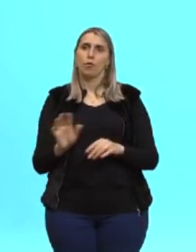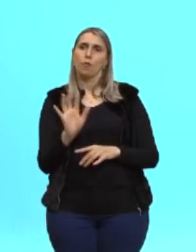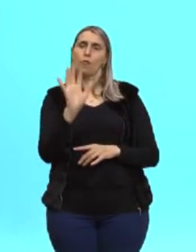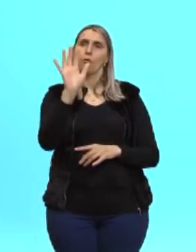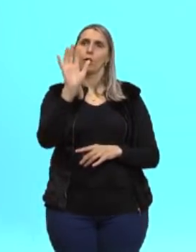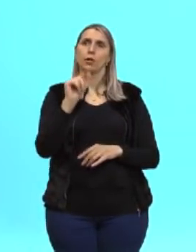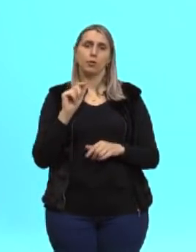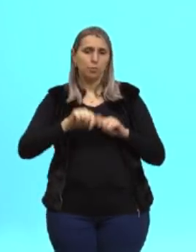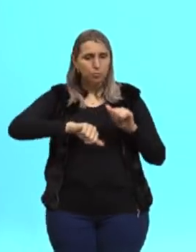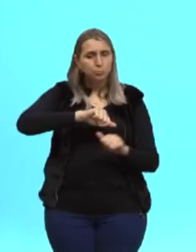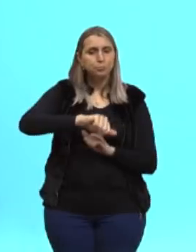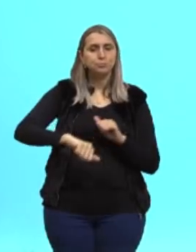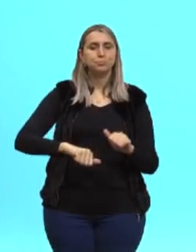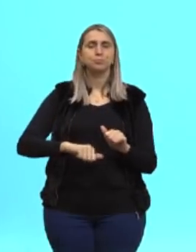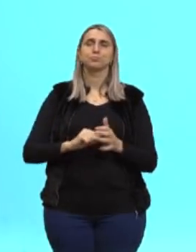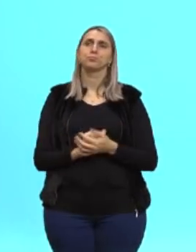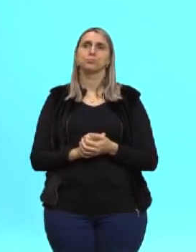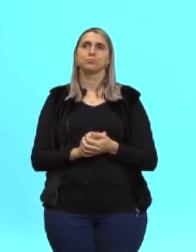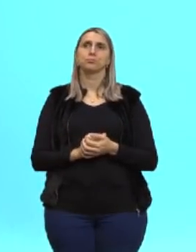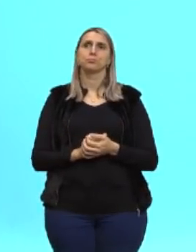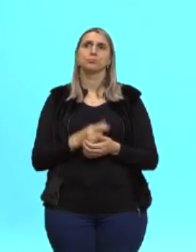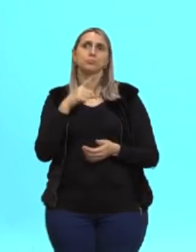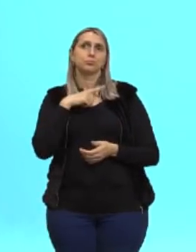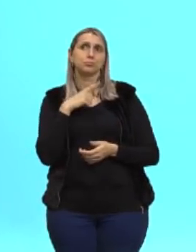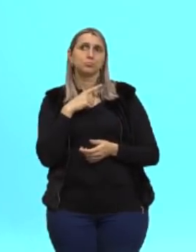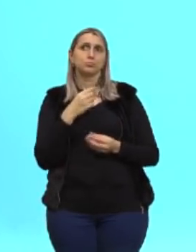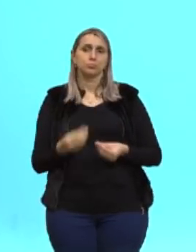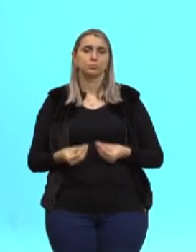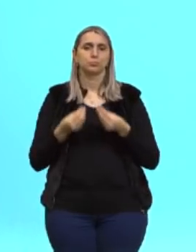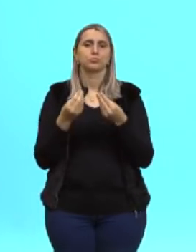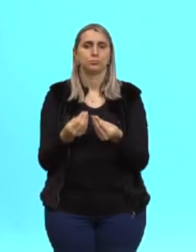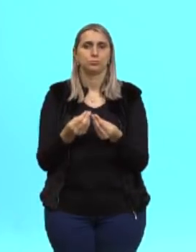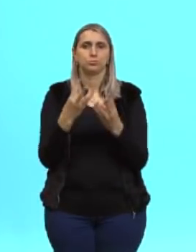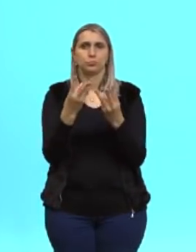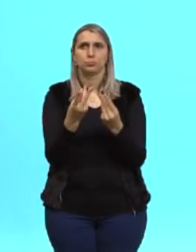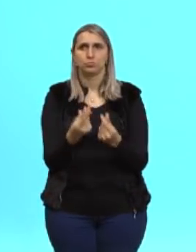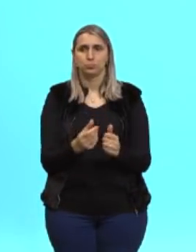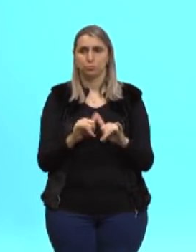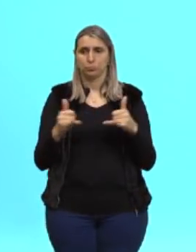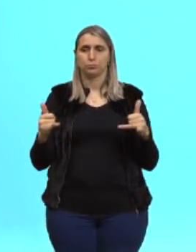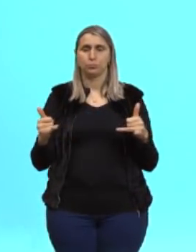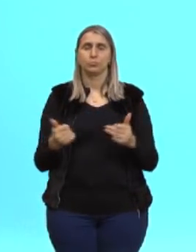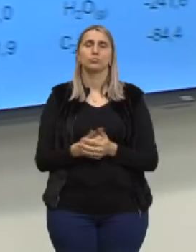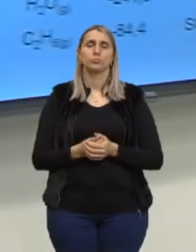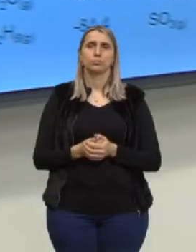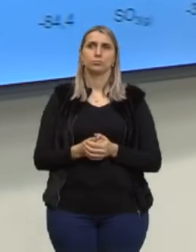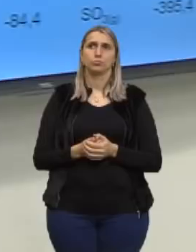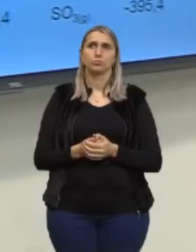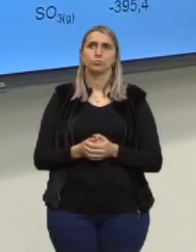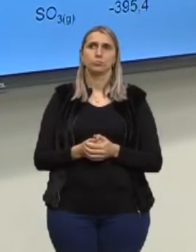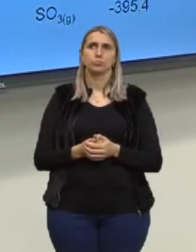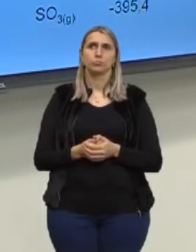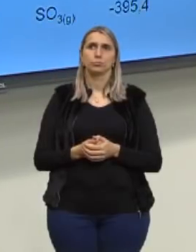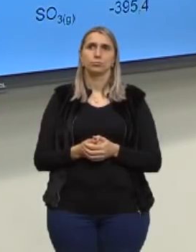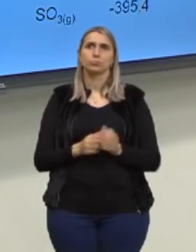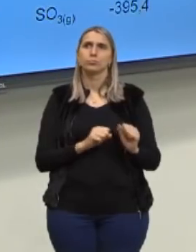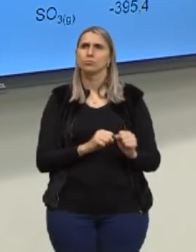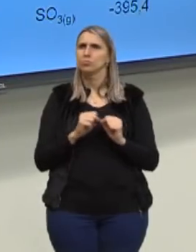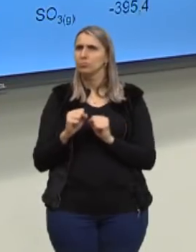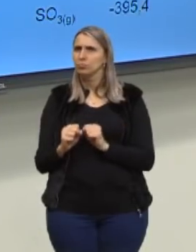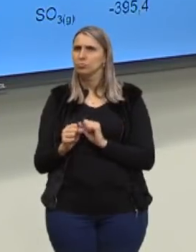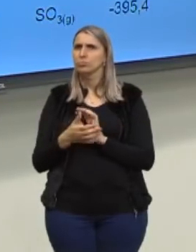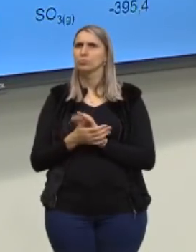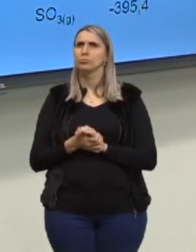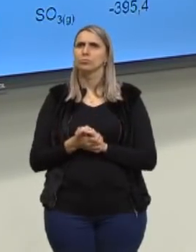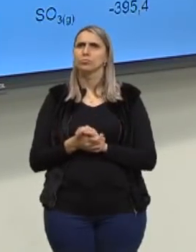vaporizar ele passar para o estado gasoso eu tenho que dar essa quantidade de energia tranquilo aí a gente pode